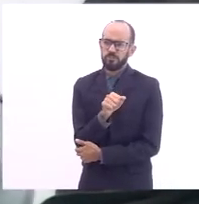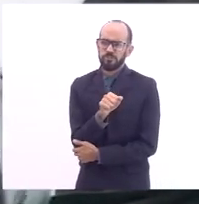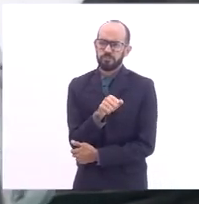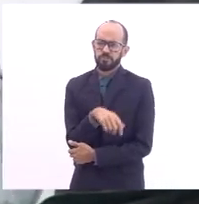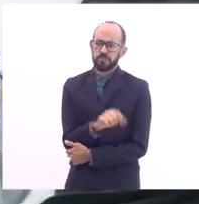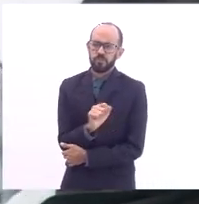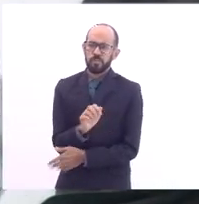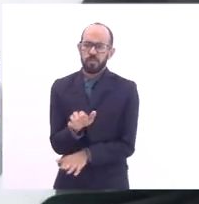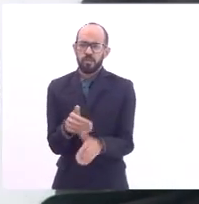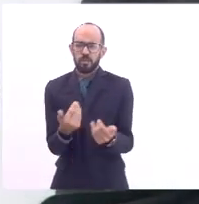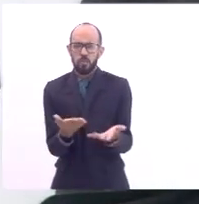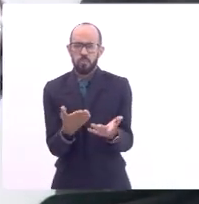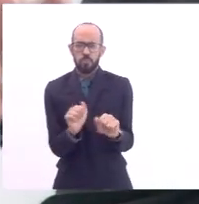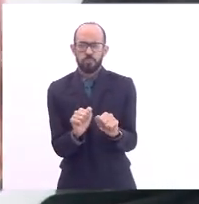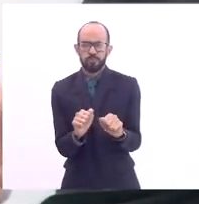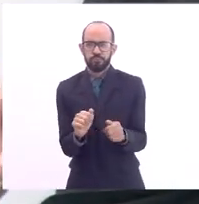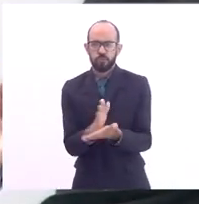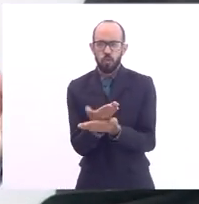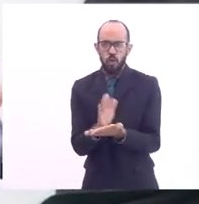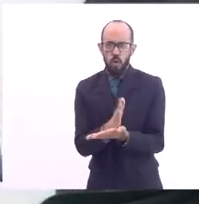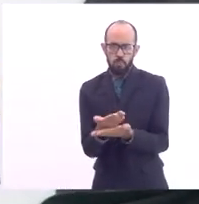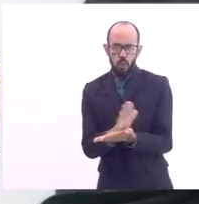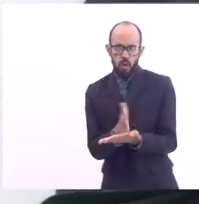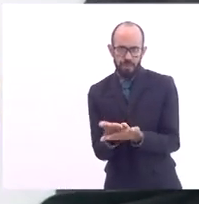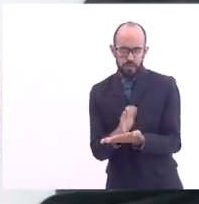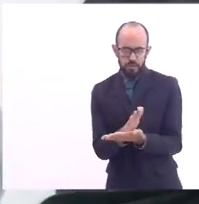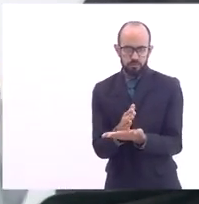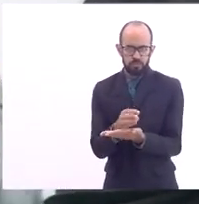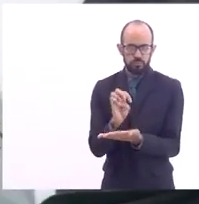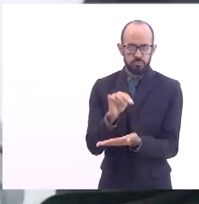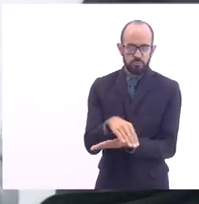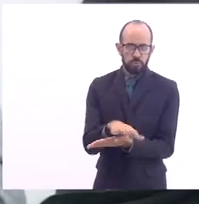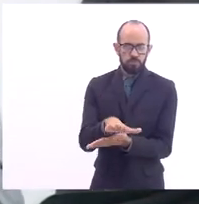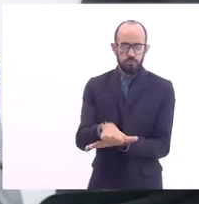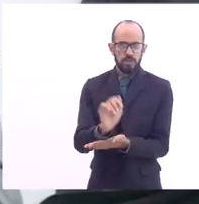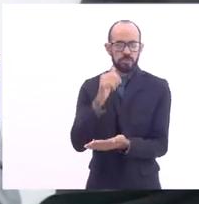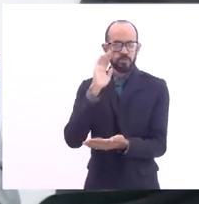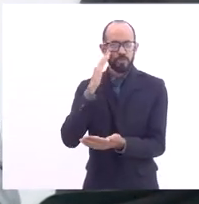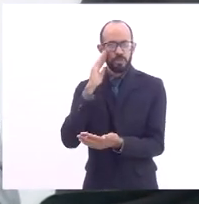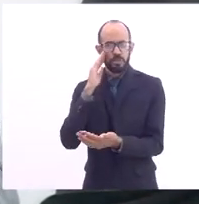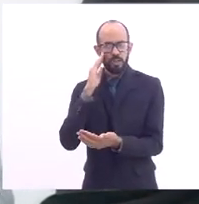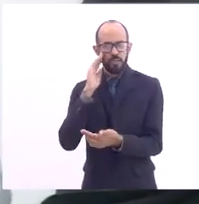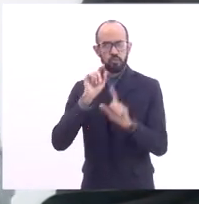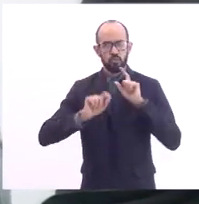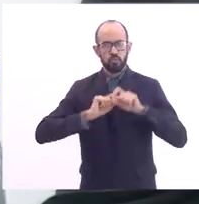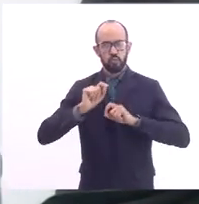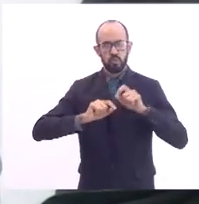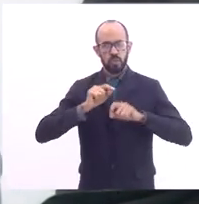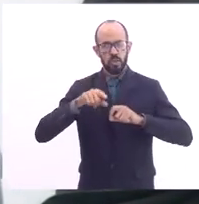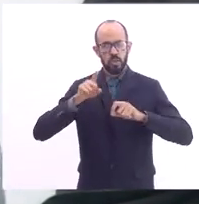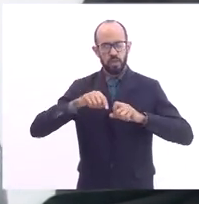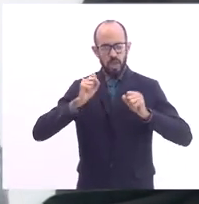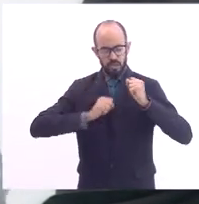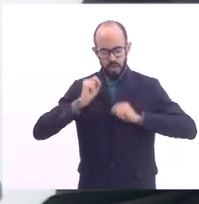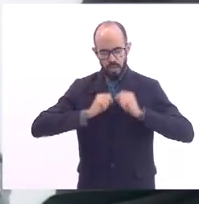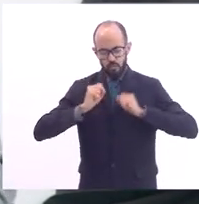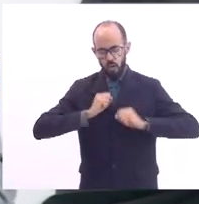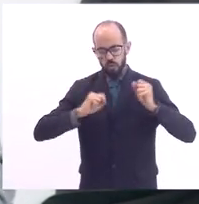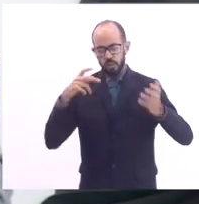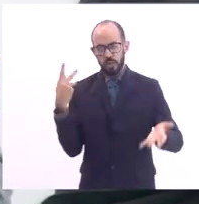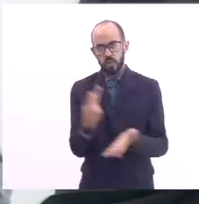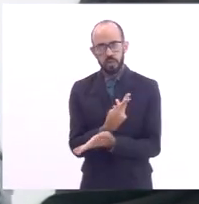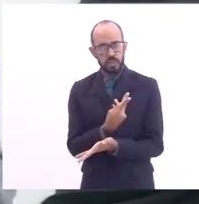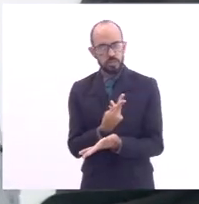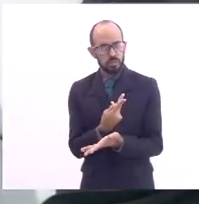mais que eu digo que nos incomode, às vezes, pela forma, mas entendemos que a forma é a forma da revolta. Porque ninguém pode